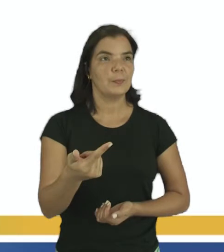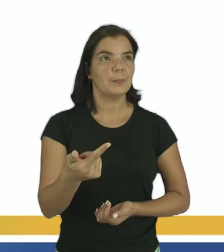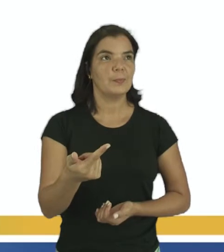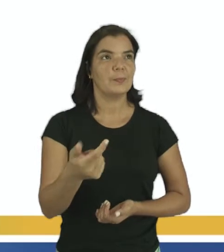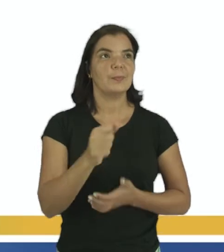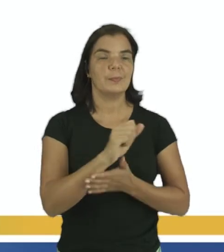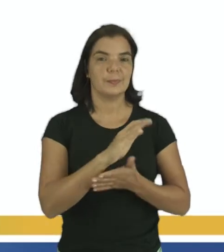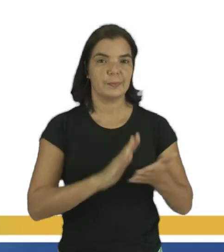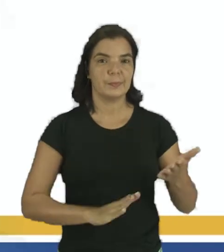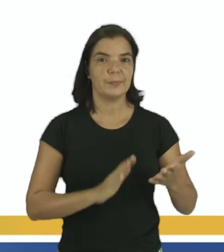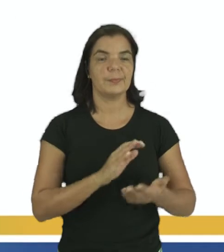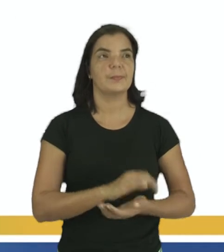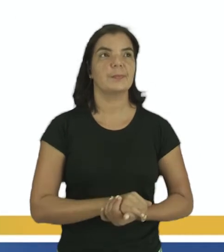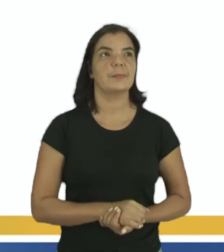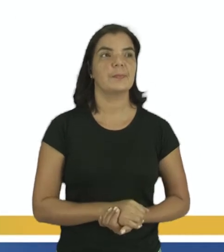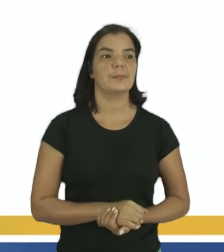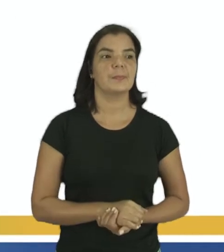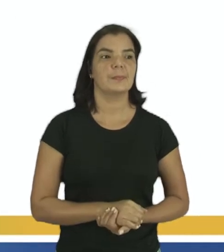situação-problema